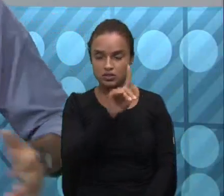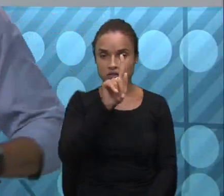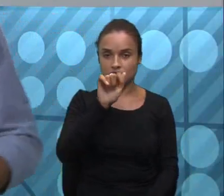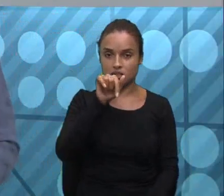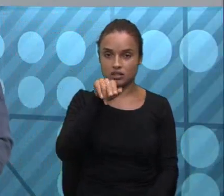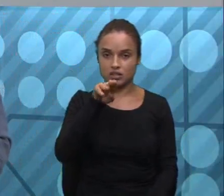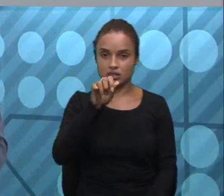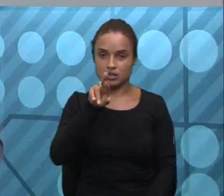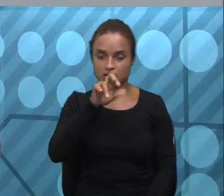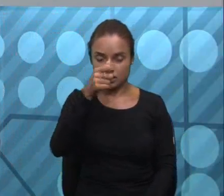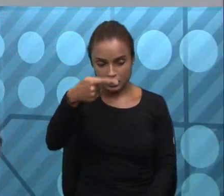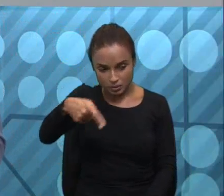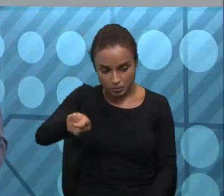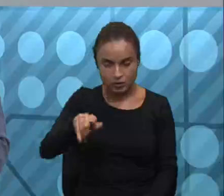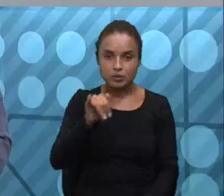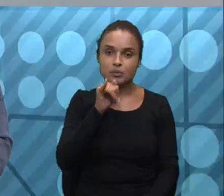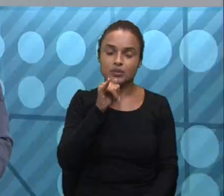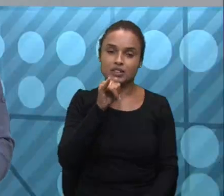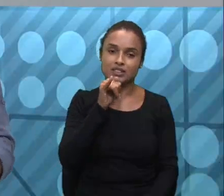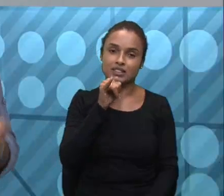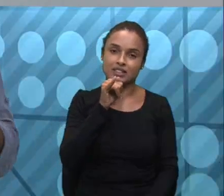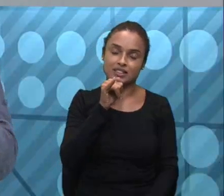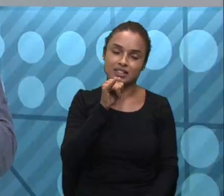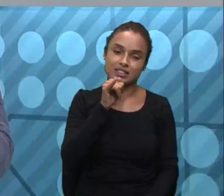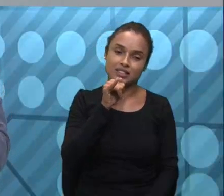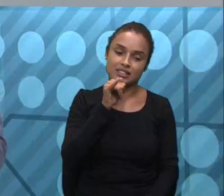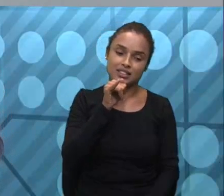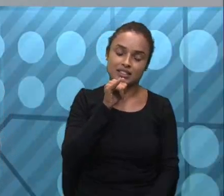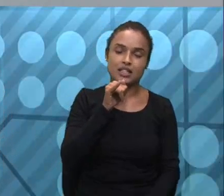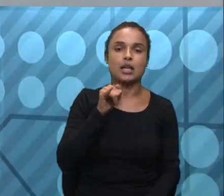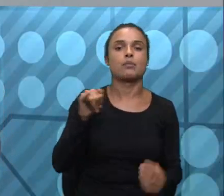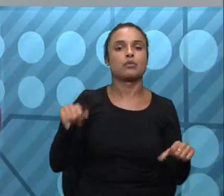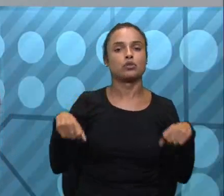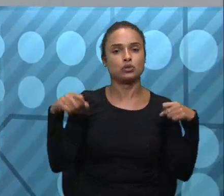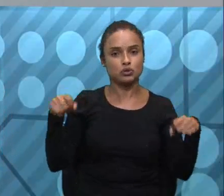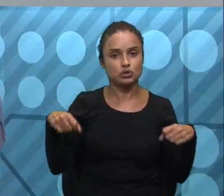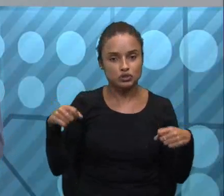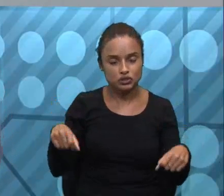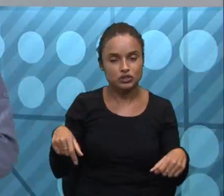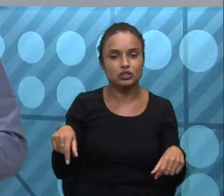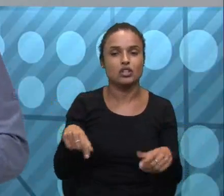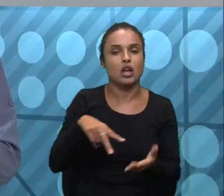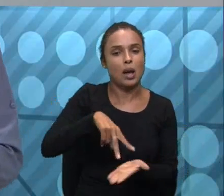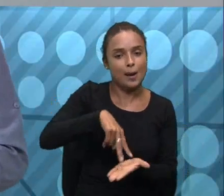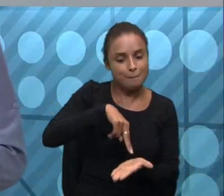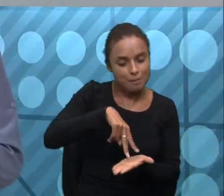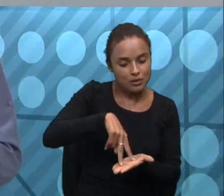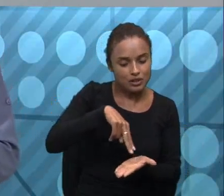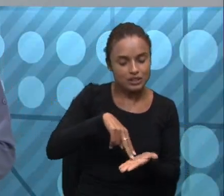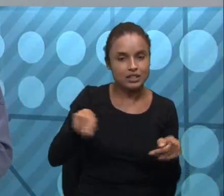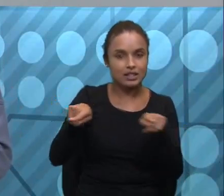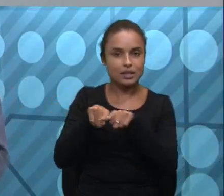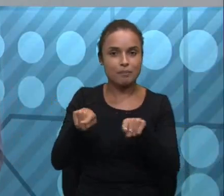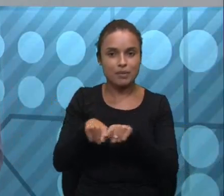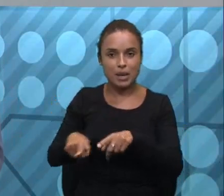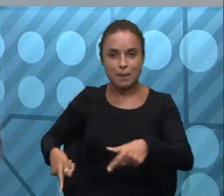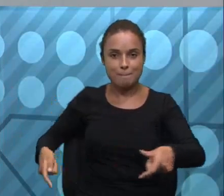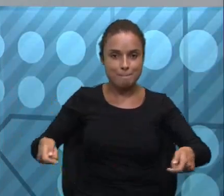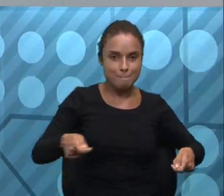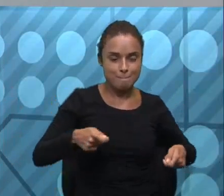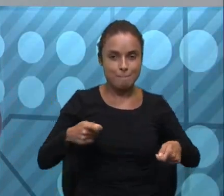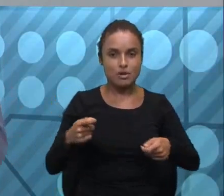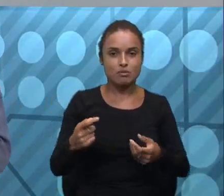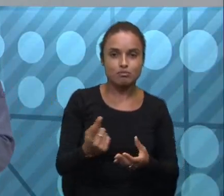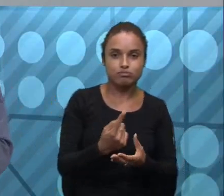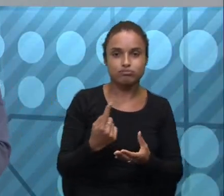polichinelo e a rotação, o rodar o bambolê no braço. Nossa, sensacional a resposta. Parabéns, muito legal, um abraço para todos os alunos e para